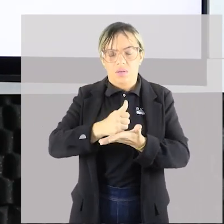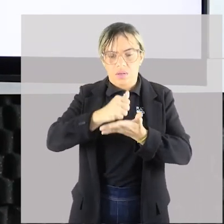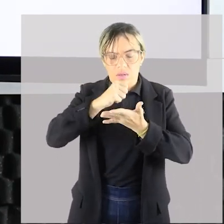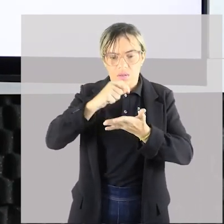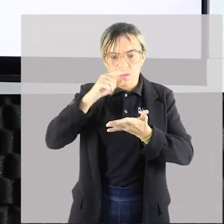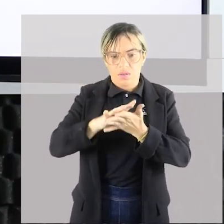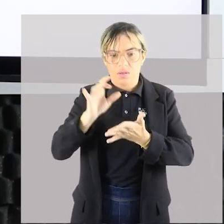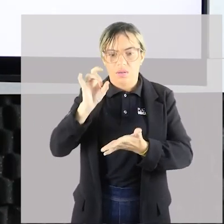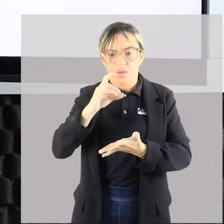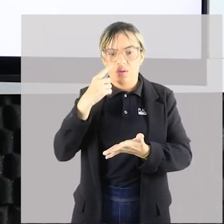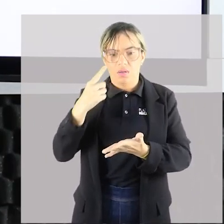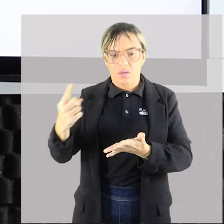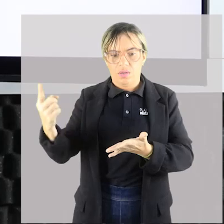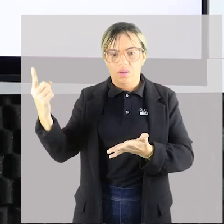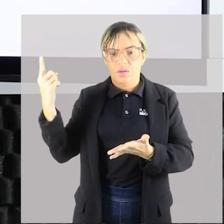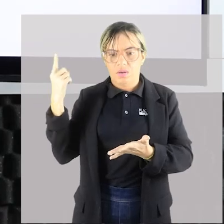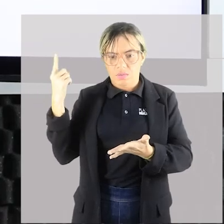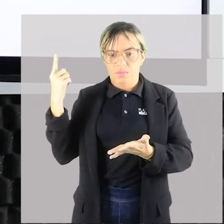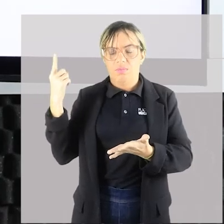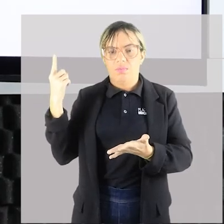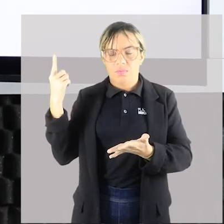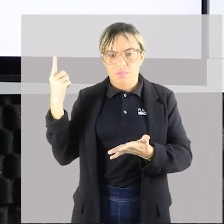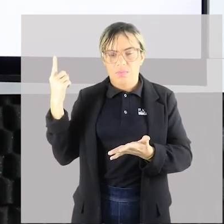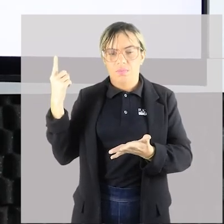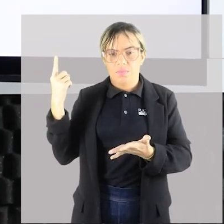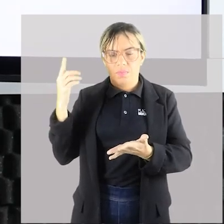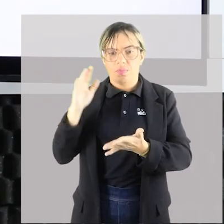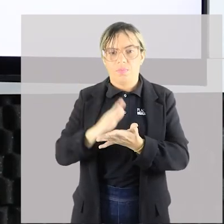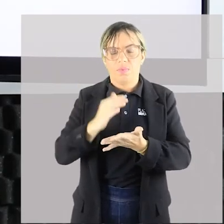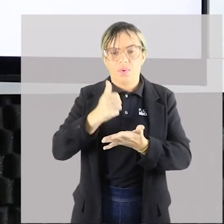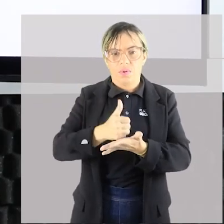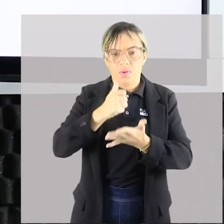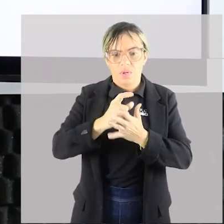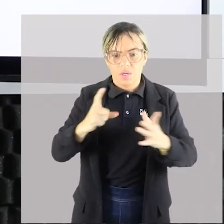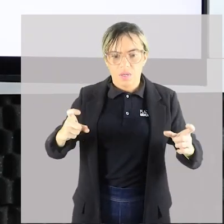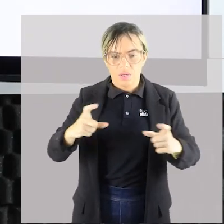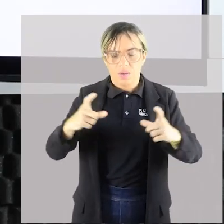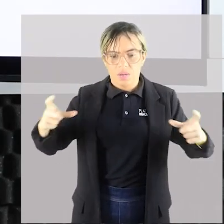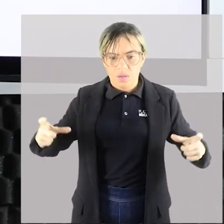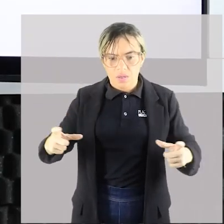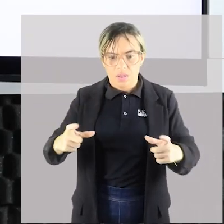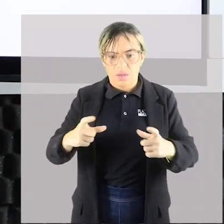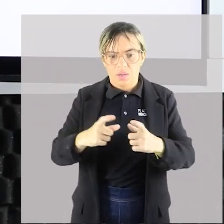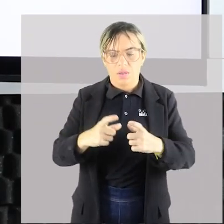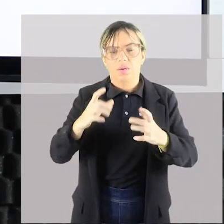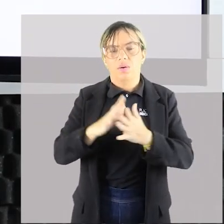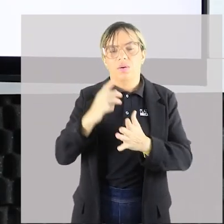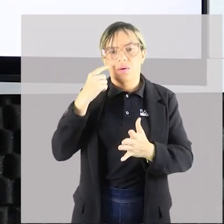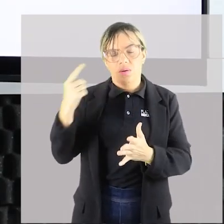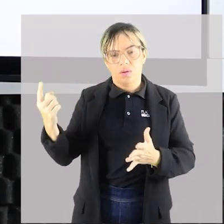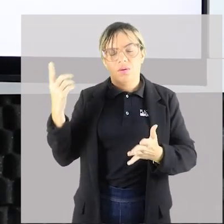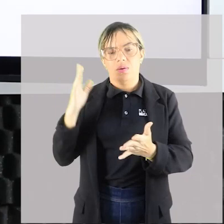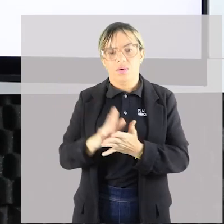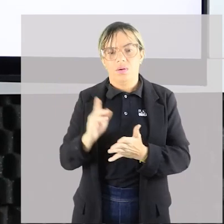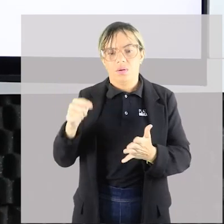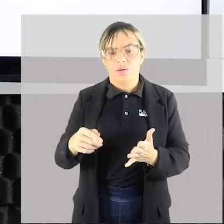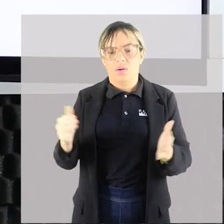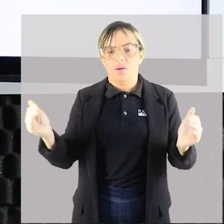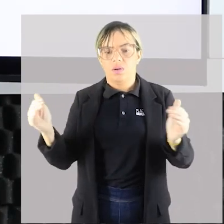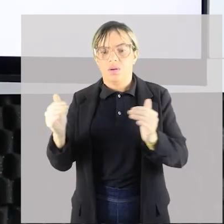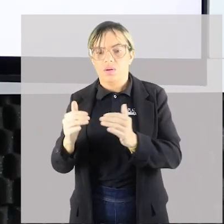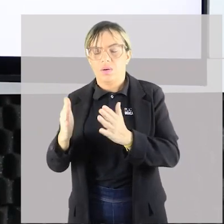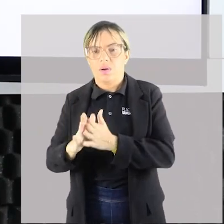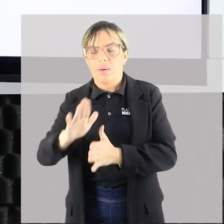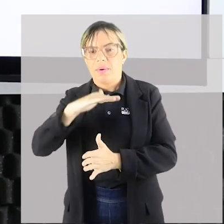bactéria é antibiótico, tá? Então, toda vez que você toma antibiótico, você está tomando uma medicação para